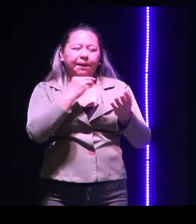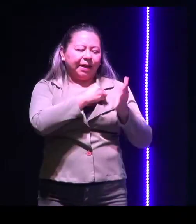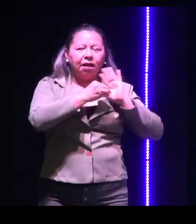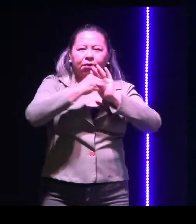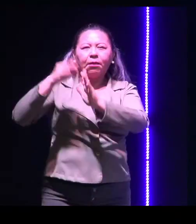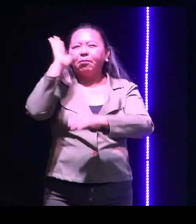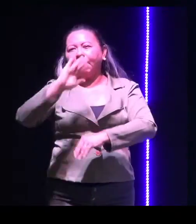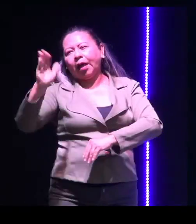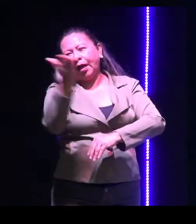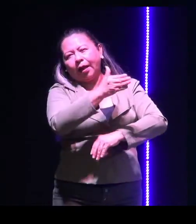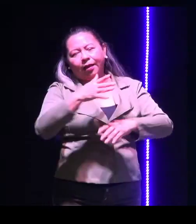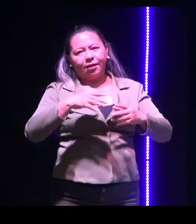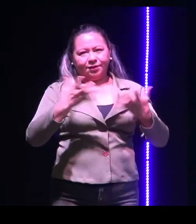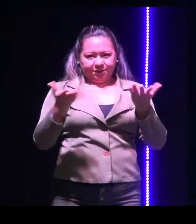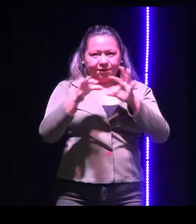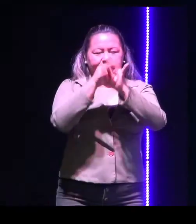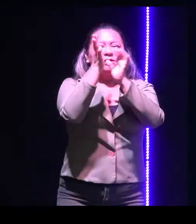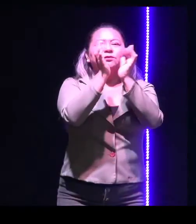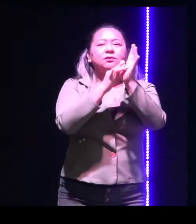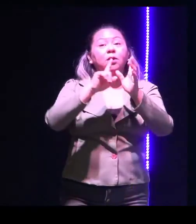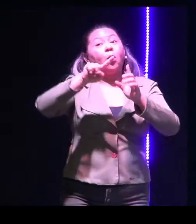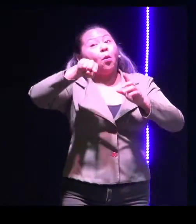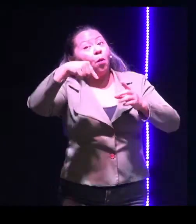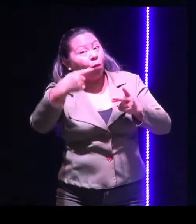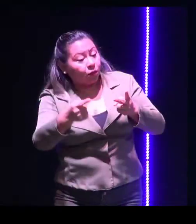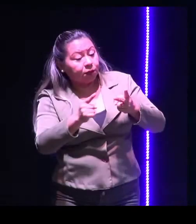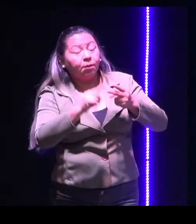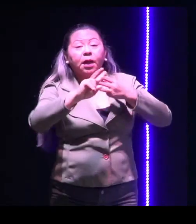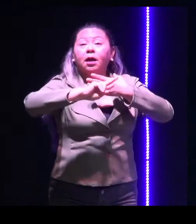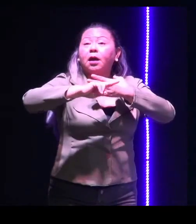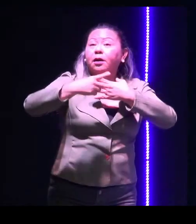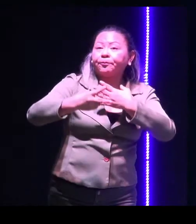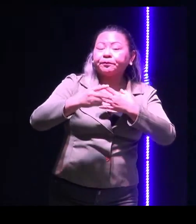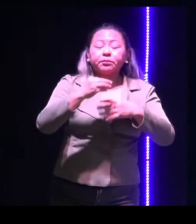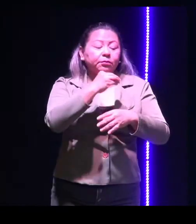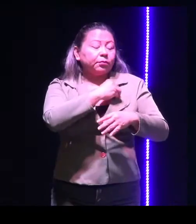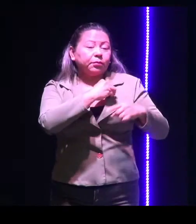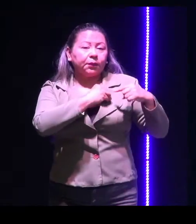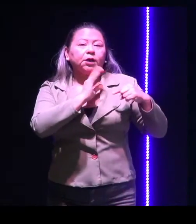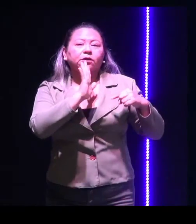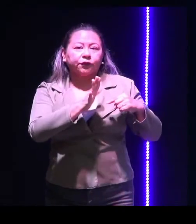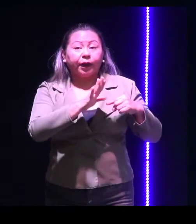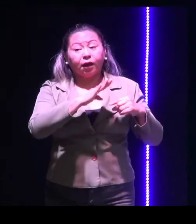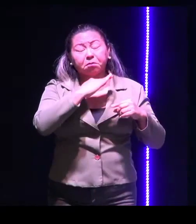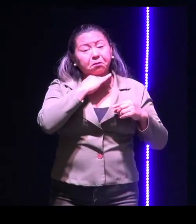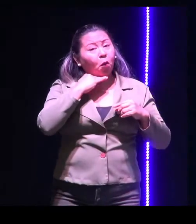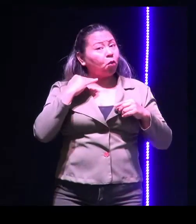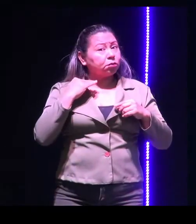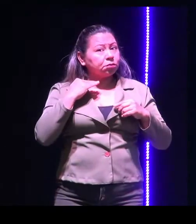Aleluia. Outra consequência, é que o pecado gera morte.